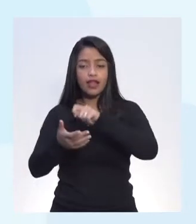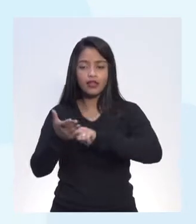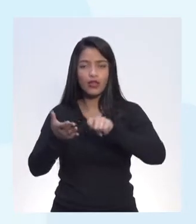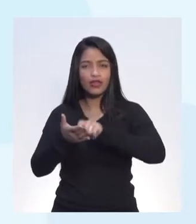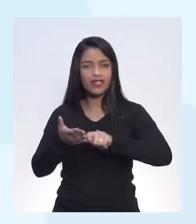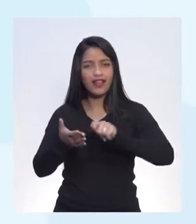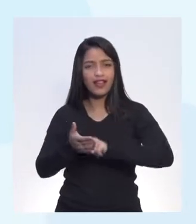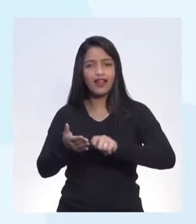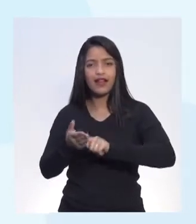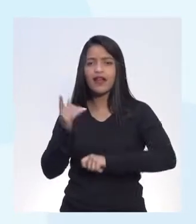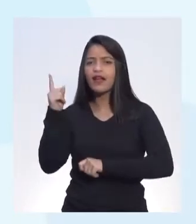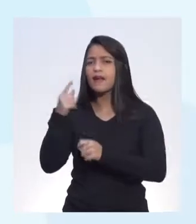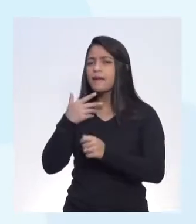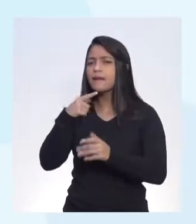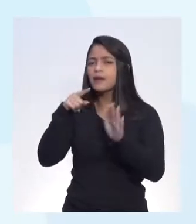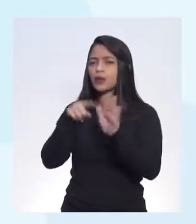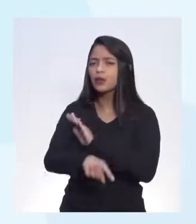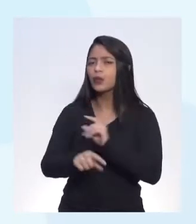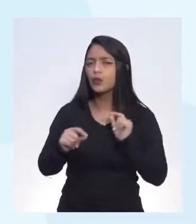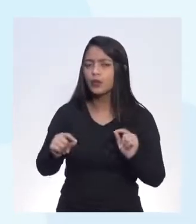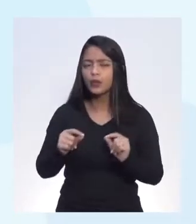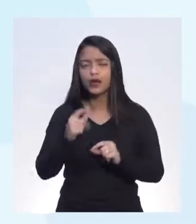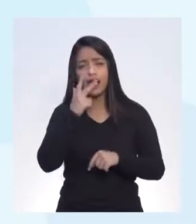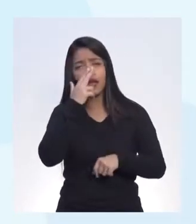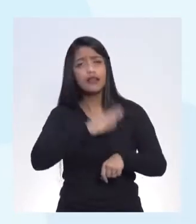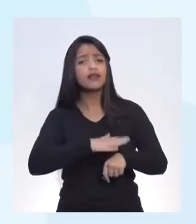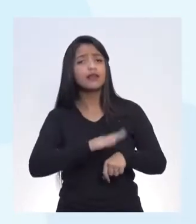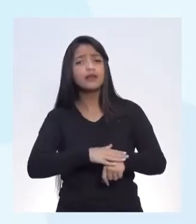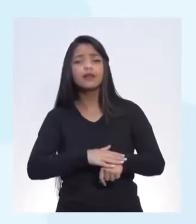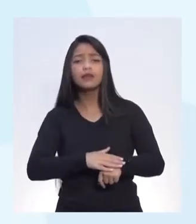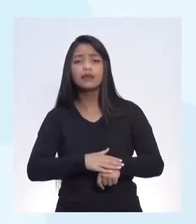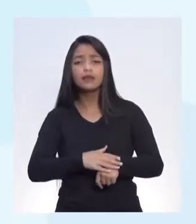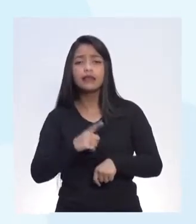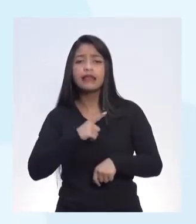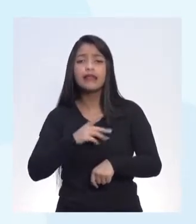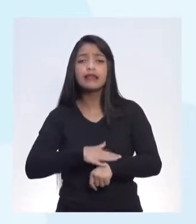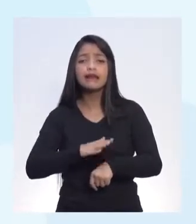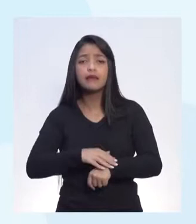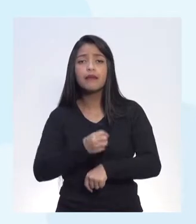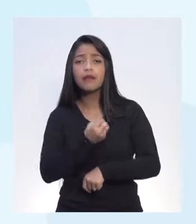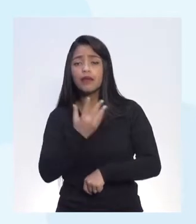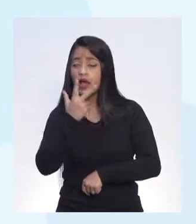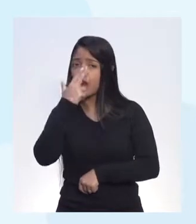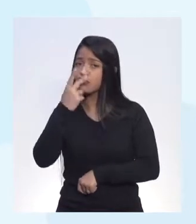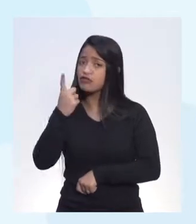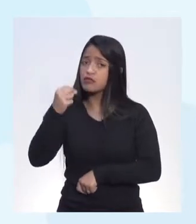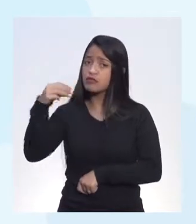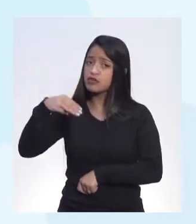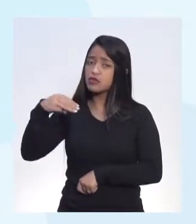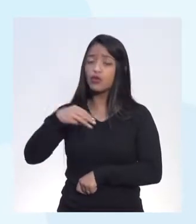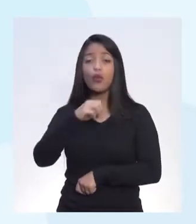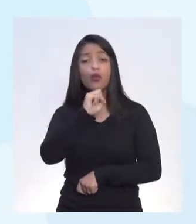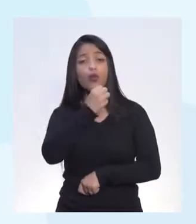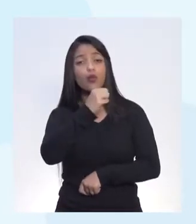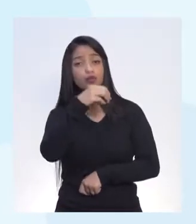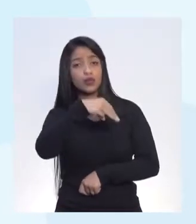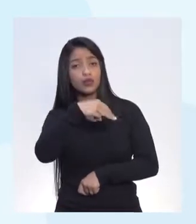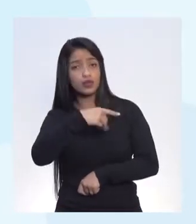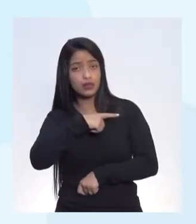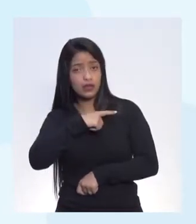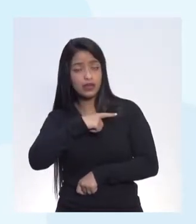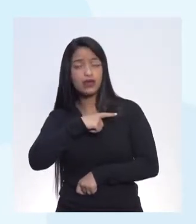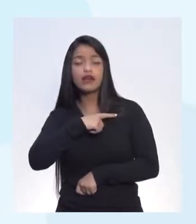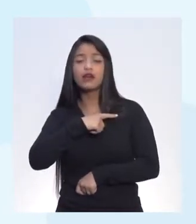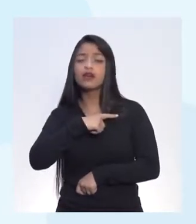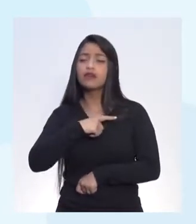está pedindo, né? É verdade, tá? Quanto tempo a gente tem em produção? Tem, acho que 10 minutos, 8? né, Osmar? 8 minutos. 8